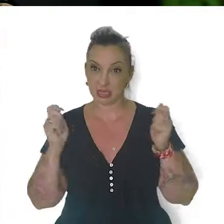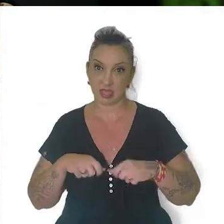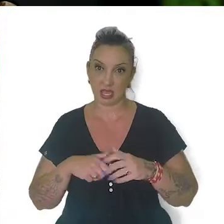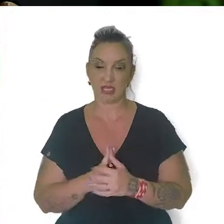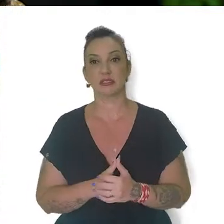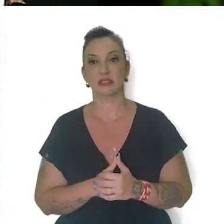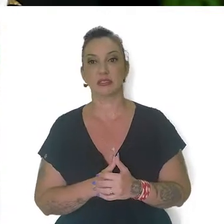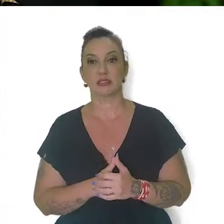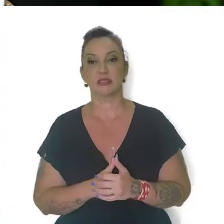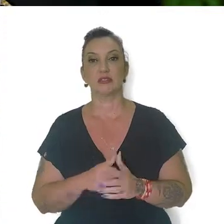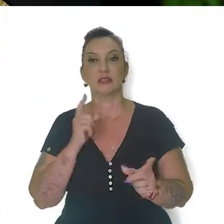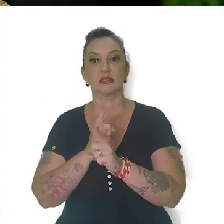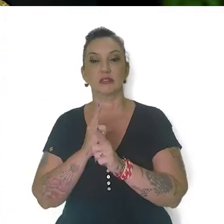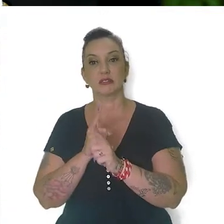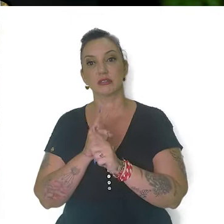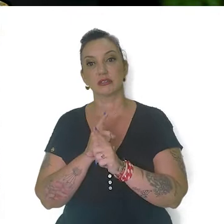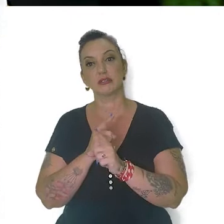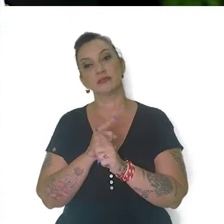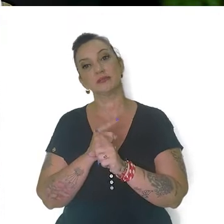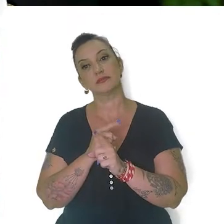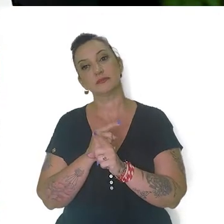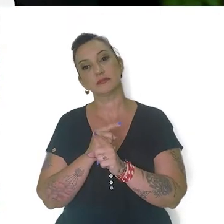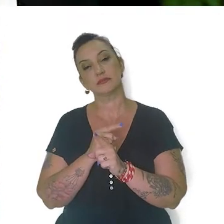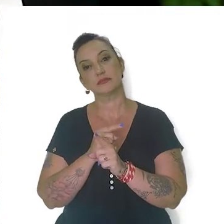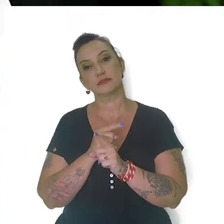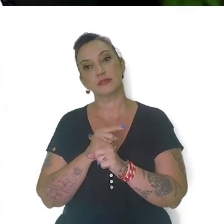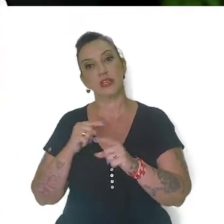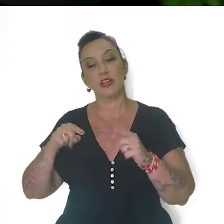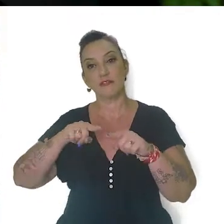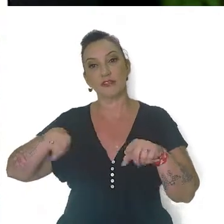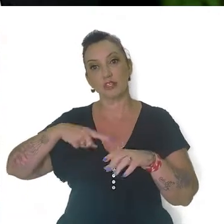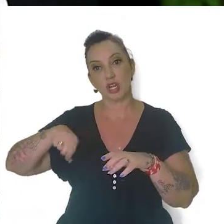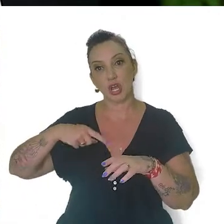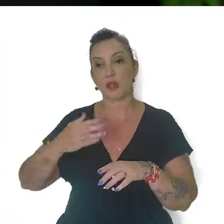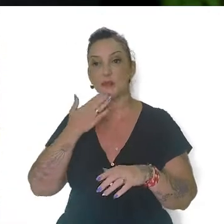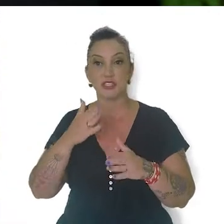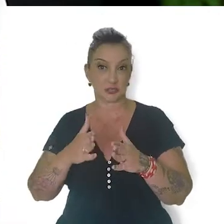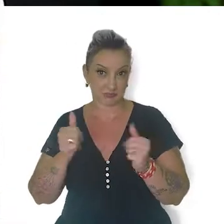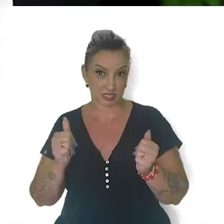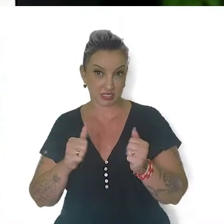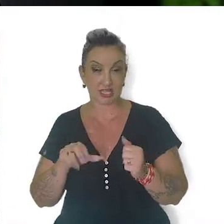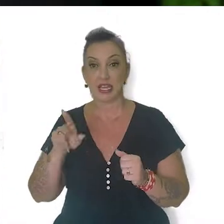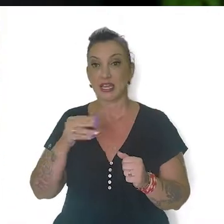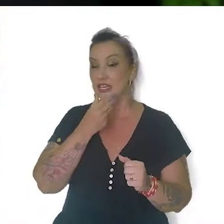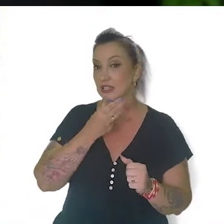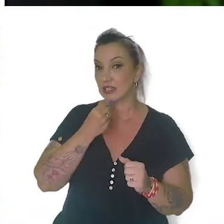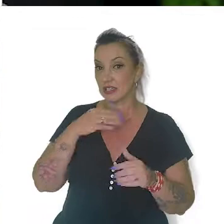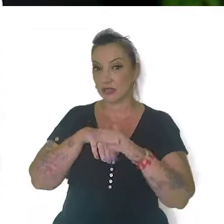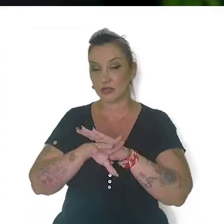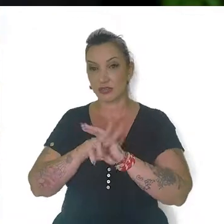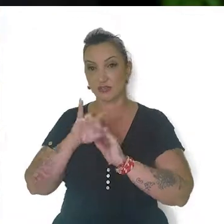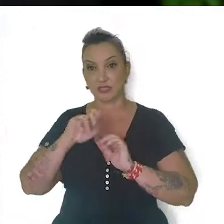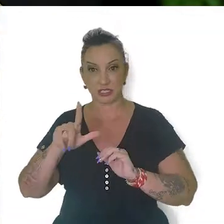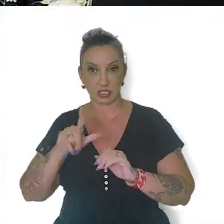um jeito. Aí eu descobri que no depósito da loja que eu já trabalhava tinha uma vitrolazinha, pedi emprestada pro meu chefe. Meu irmão era